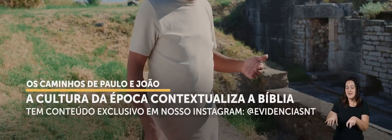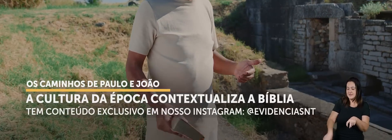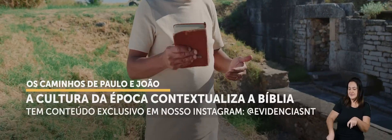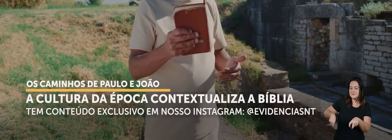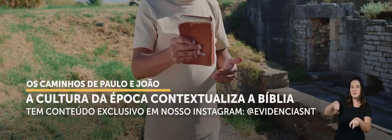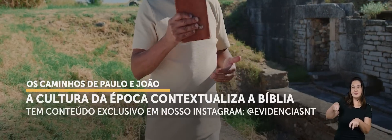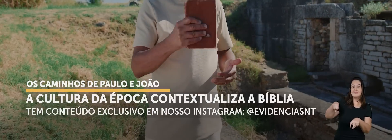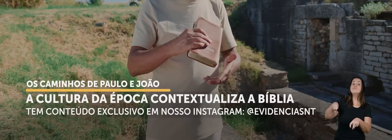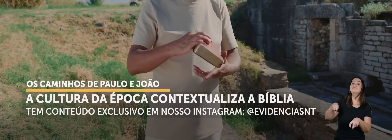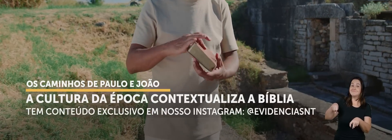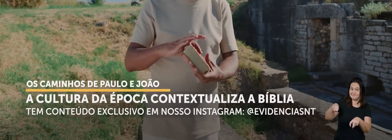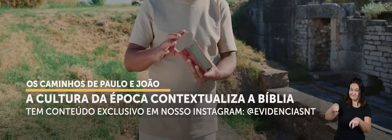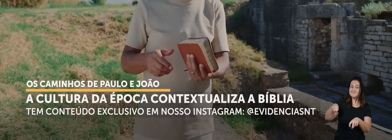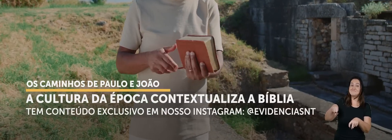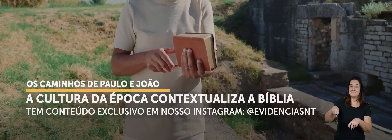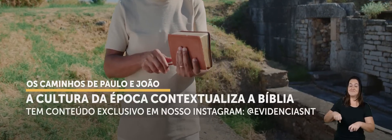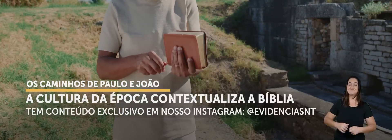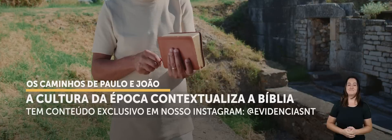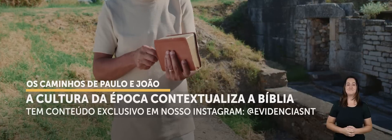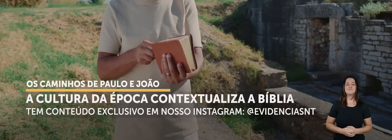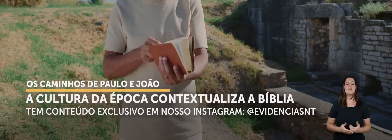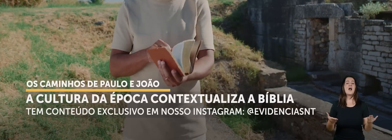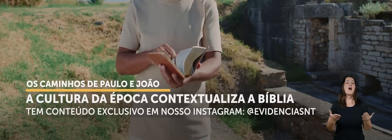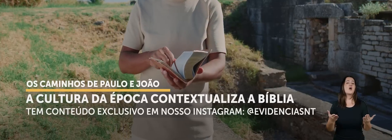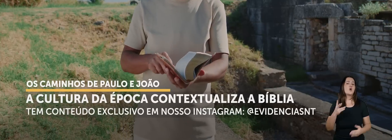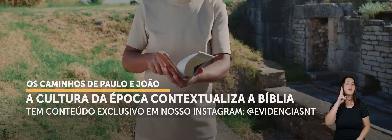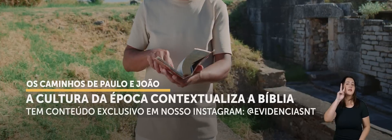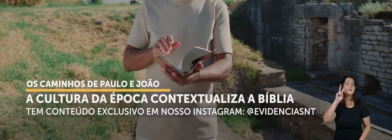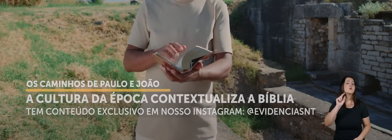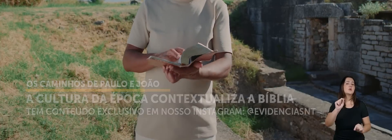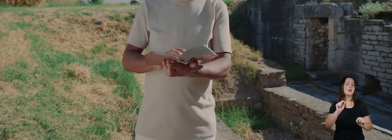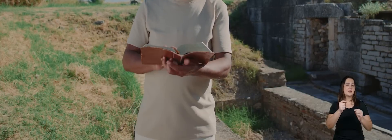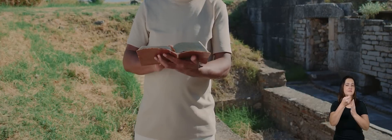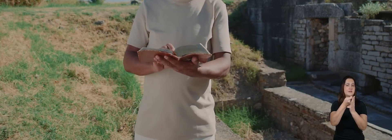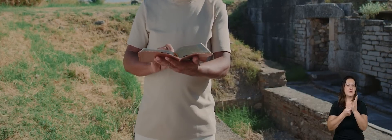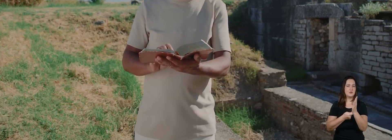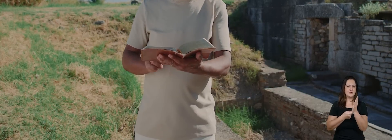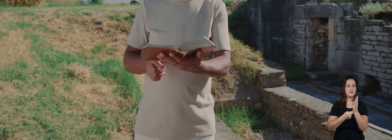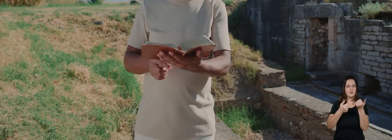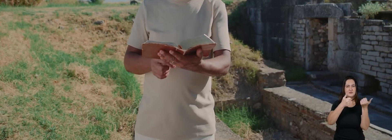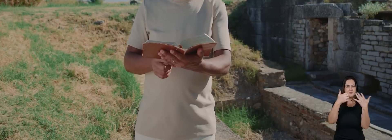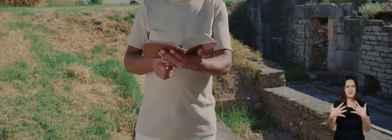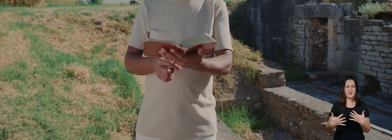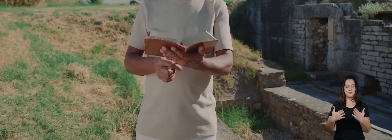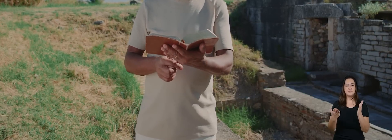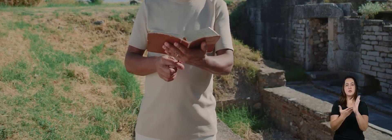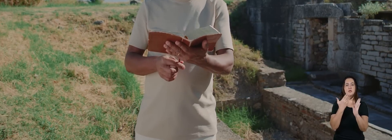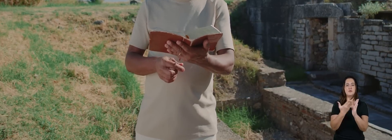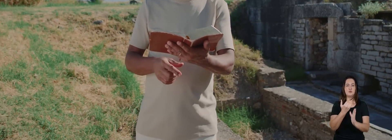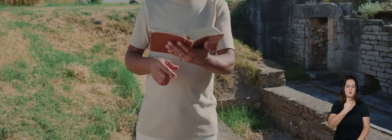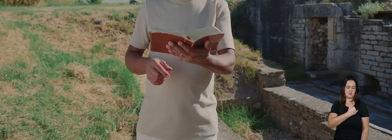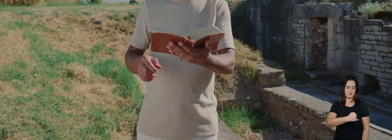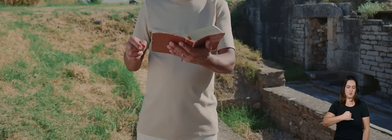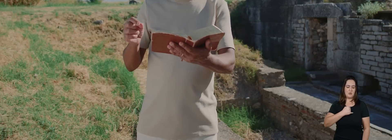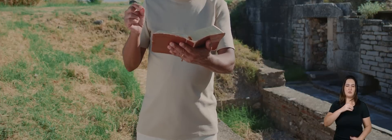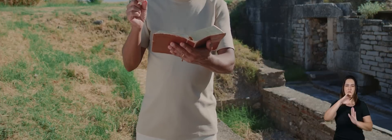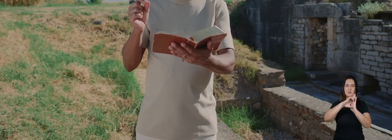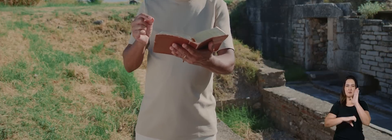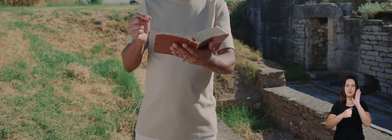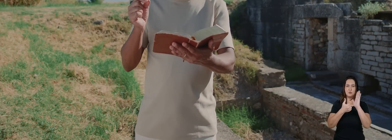essa cultura, vamos à passagem bíblica que eu gostaria de ler para você. Evangelho de João, capítulo